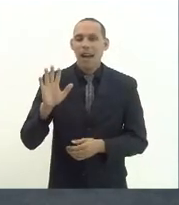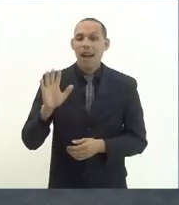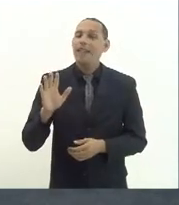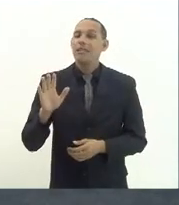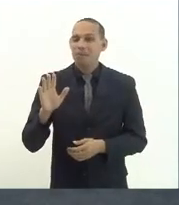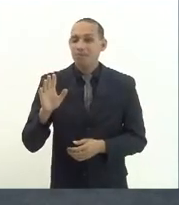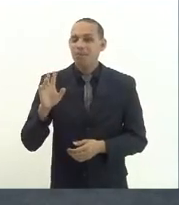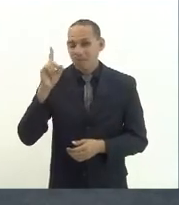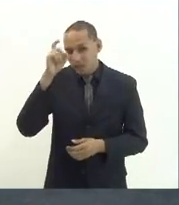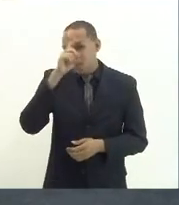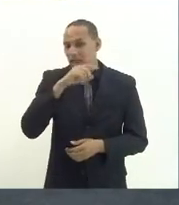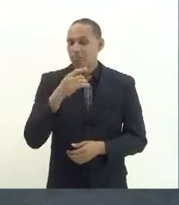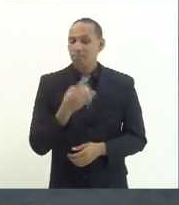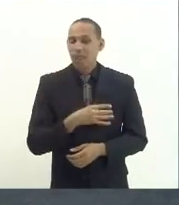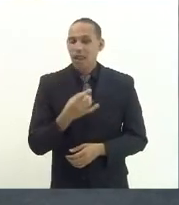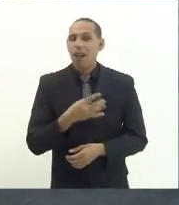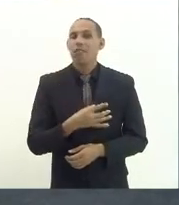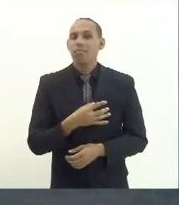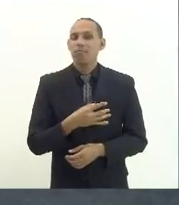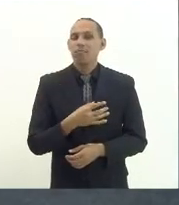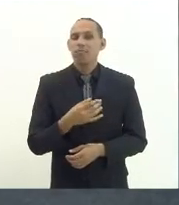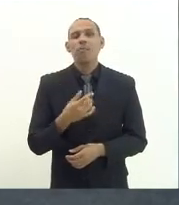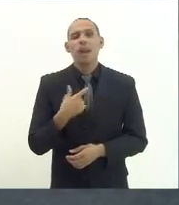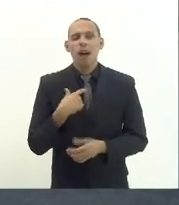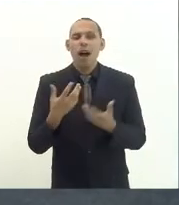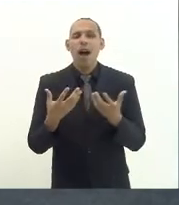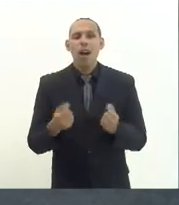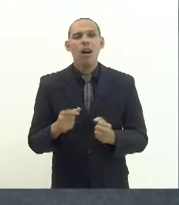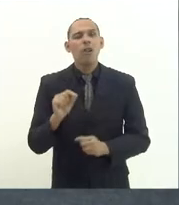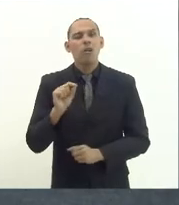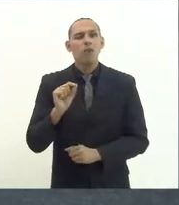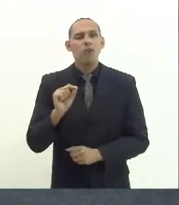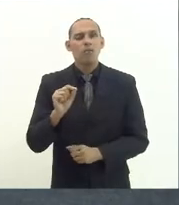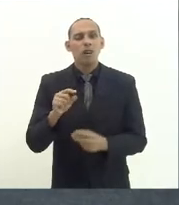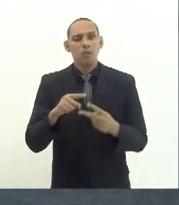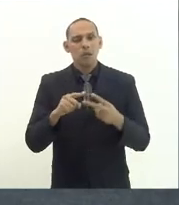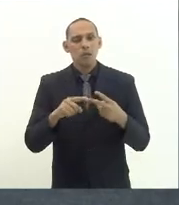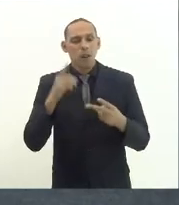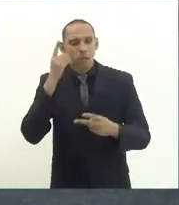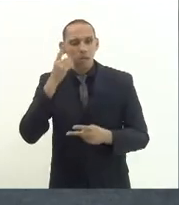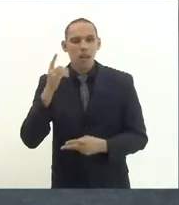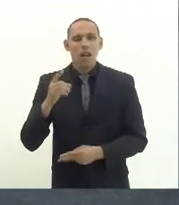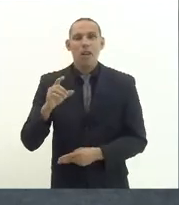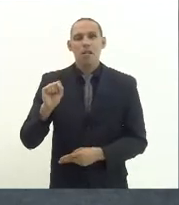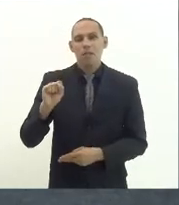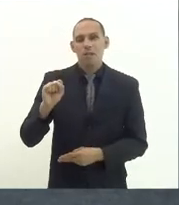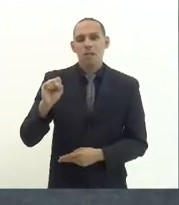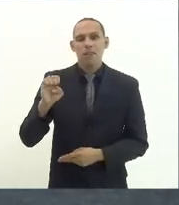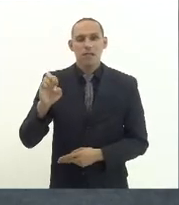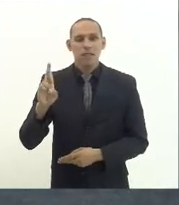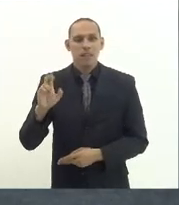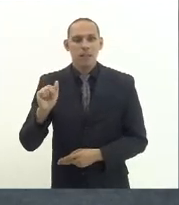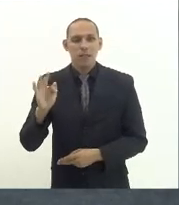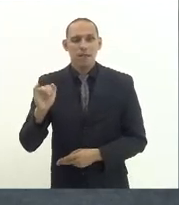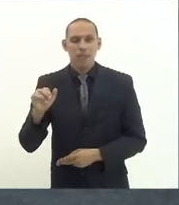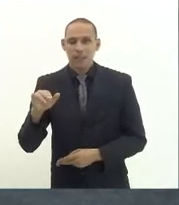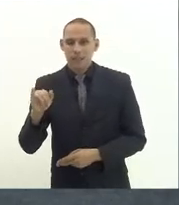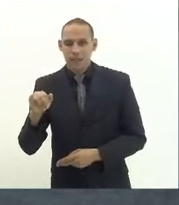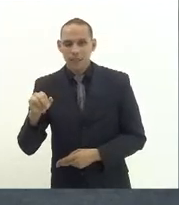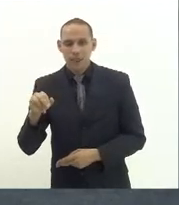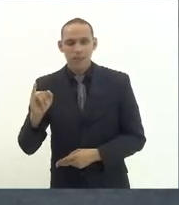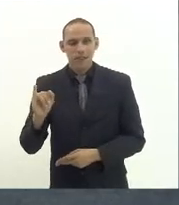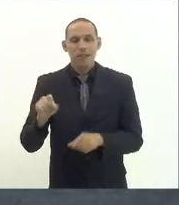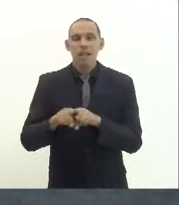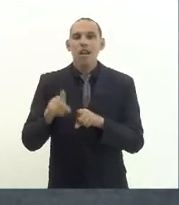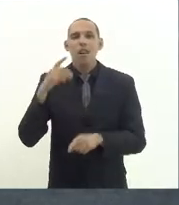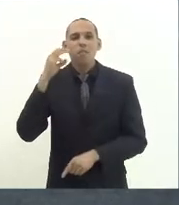temerosos e eu a colha que a manifestação dos deputados Serafim dentaltech no sentido de que precisamos ter